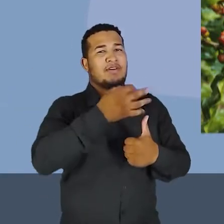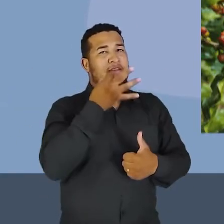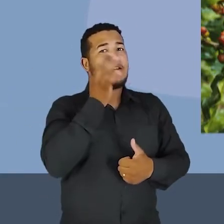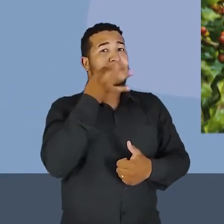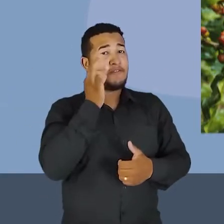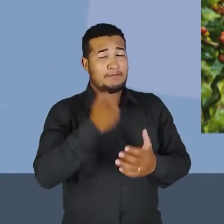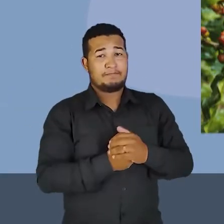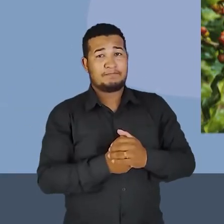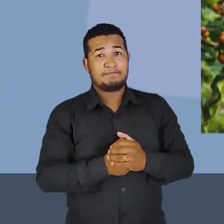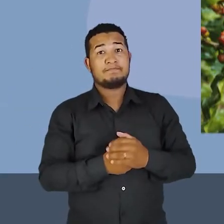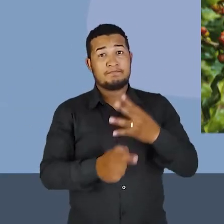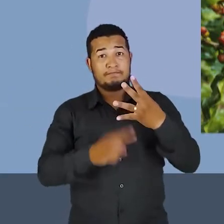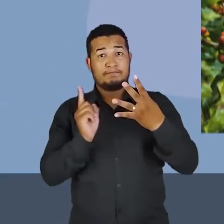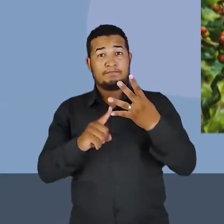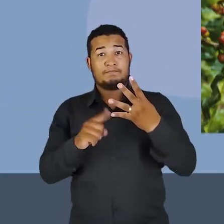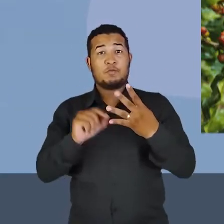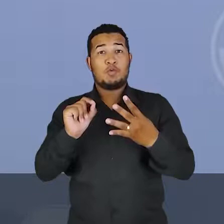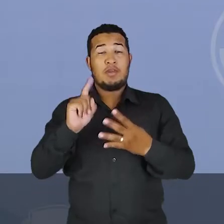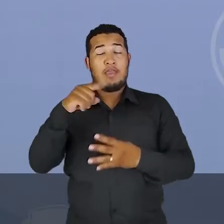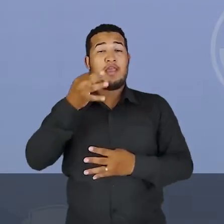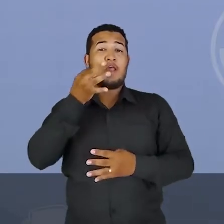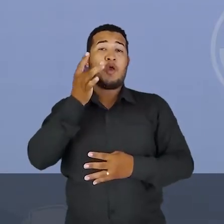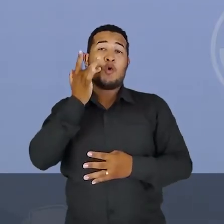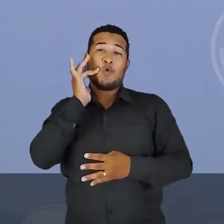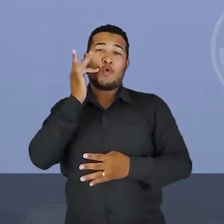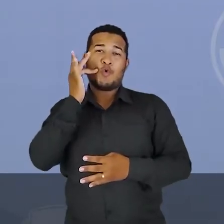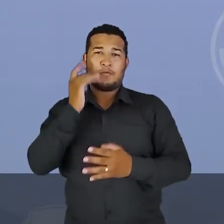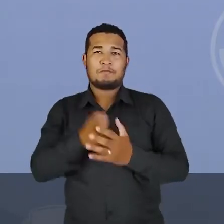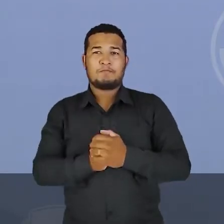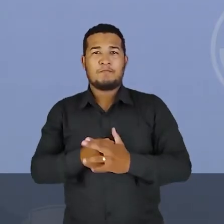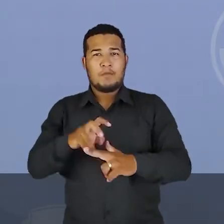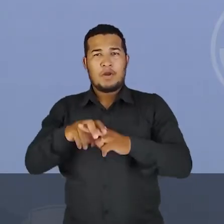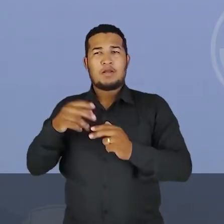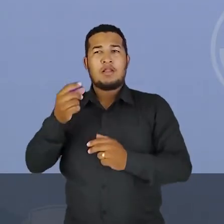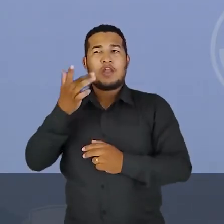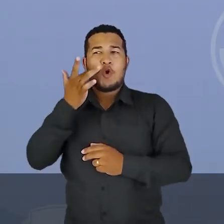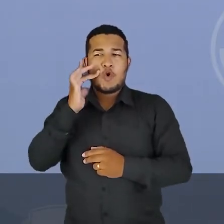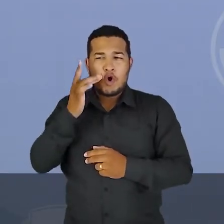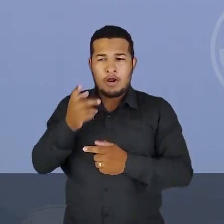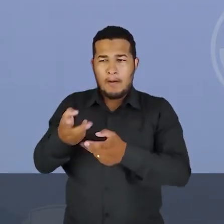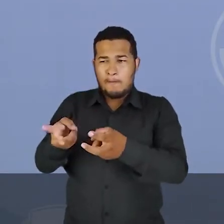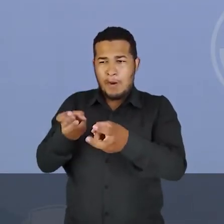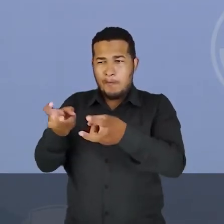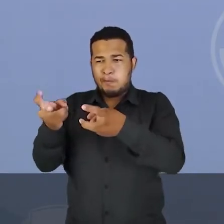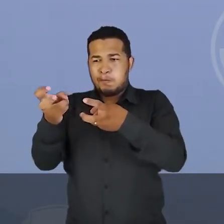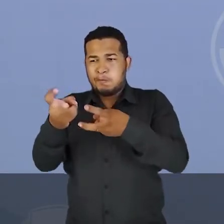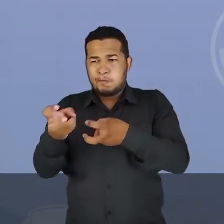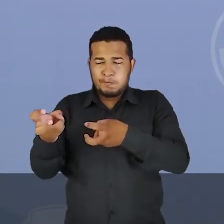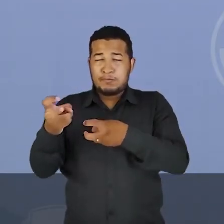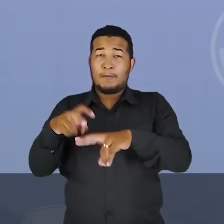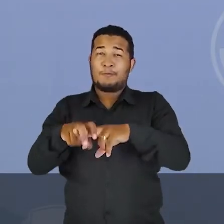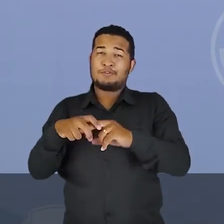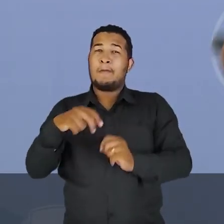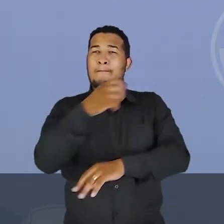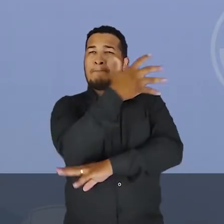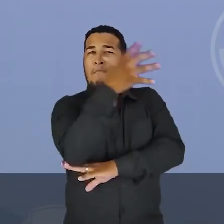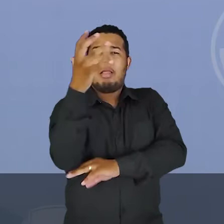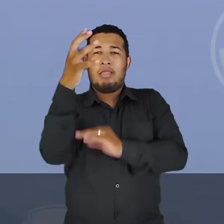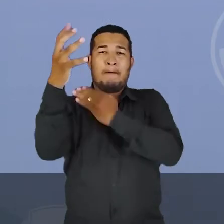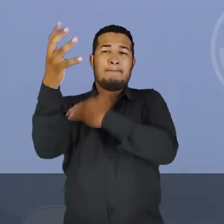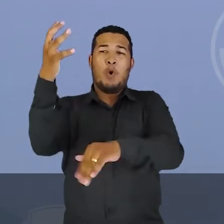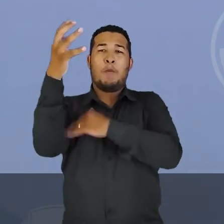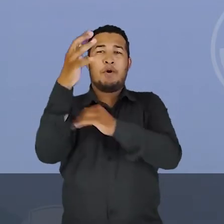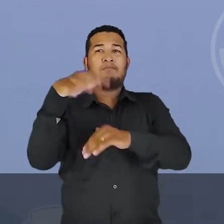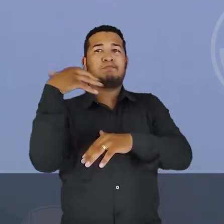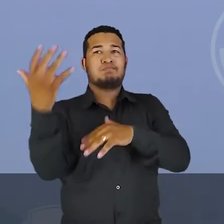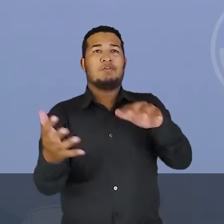do ouro, certo? Então, olha para cá, através do garimpo, a nossa Mata Atlântica ela foi extremamente danificada, que